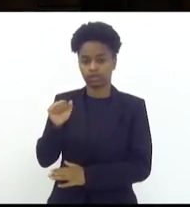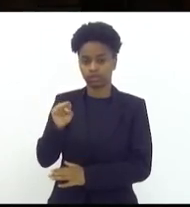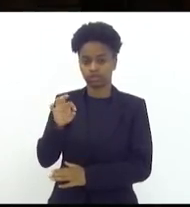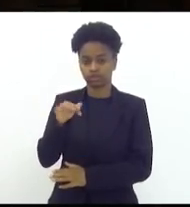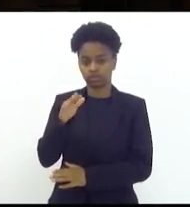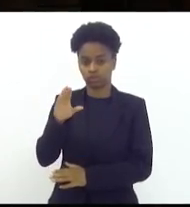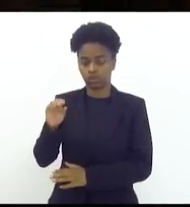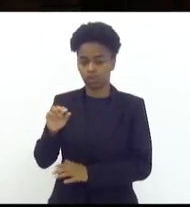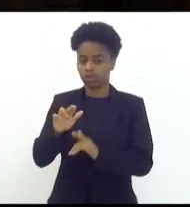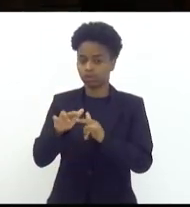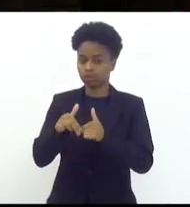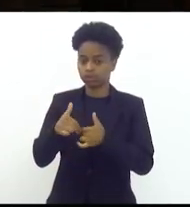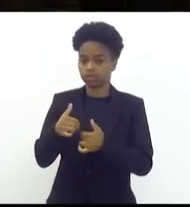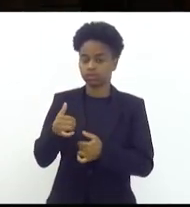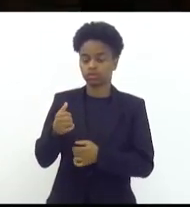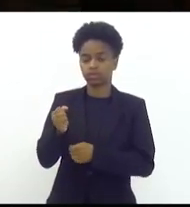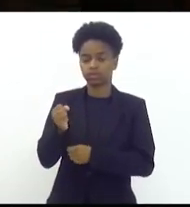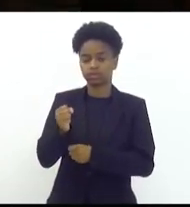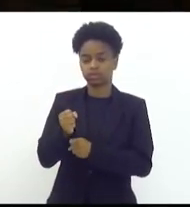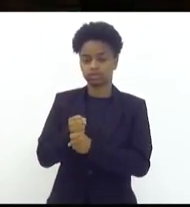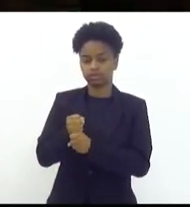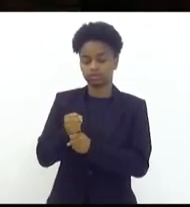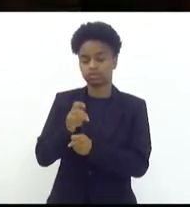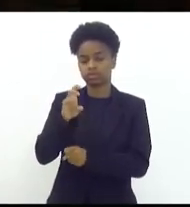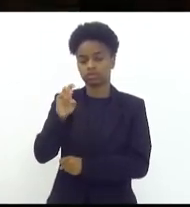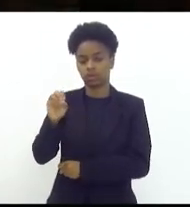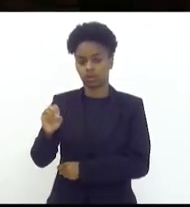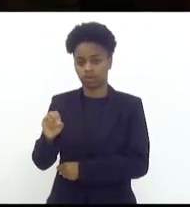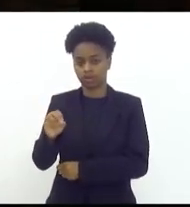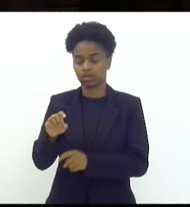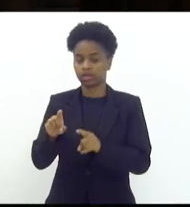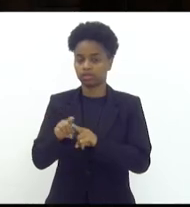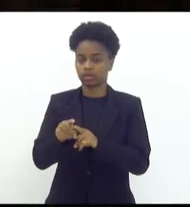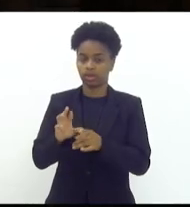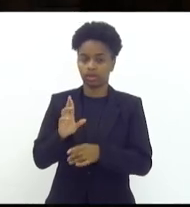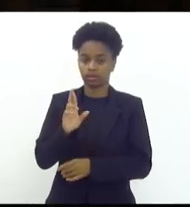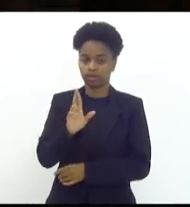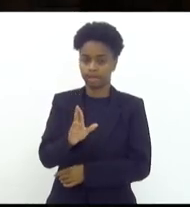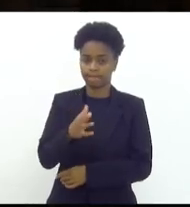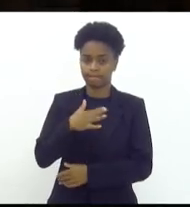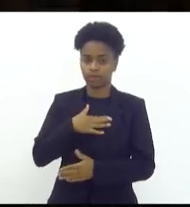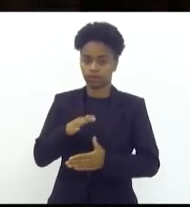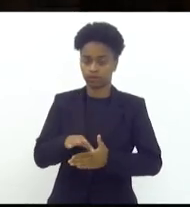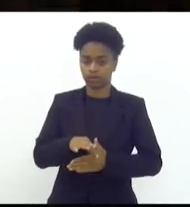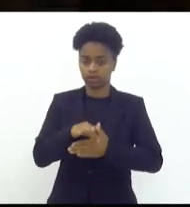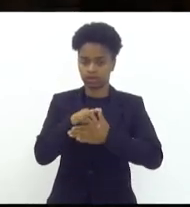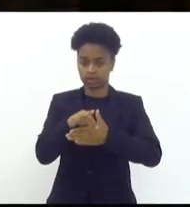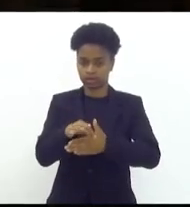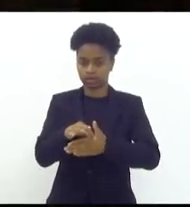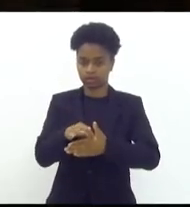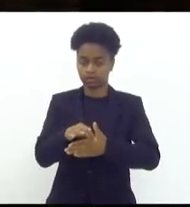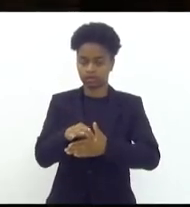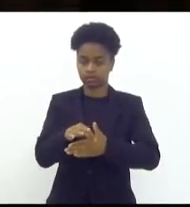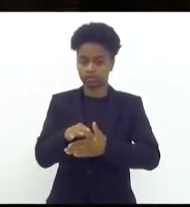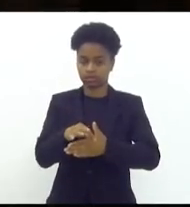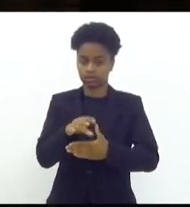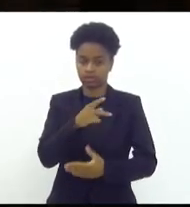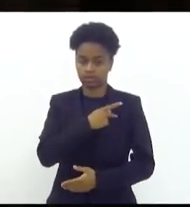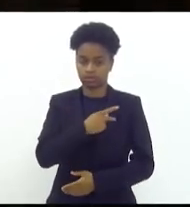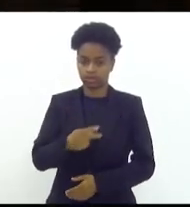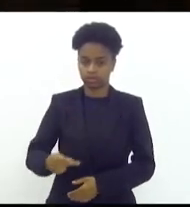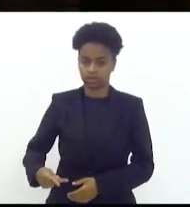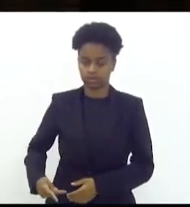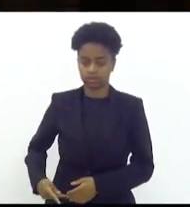anos e nome do meu líder do presidente de